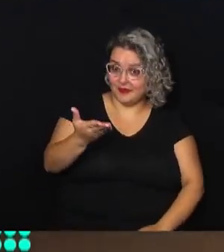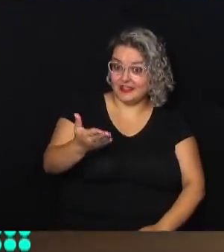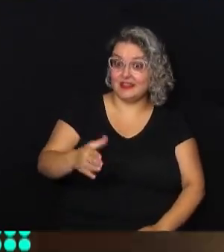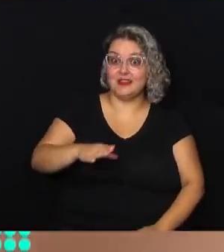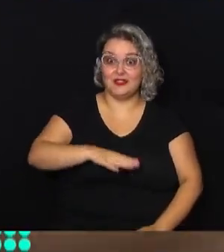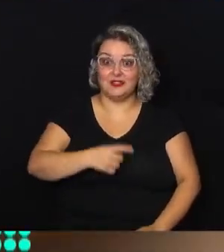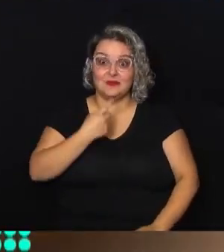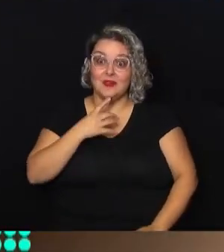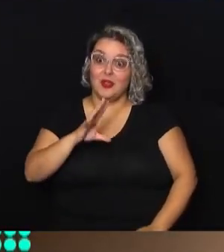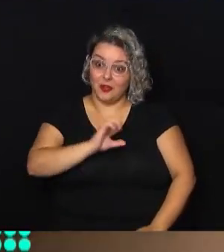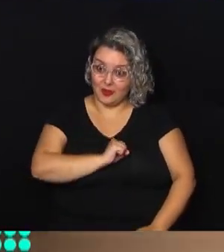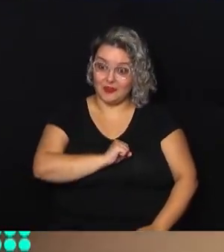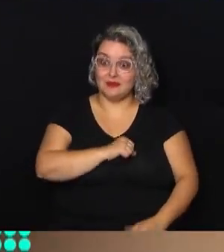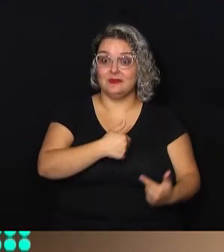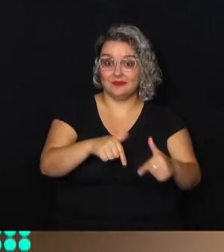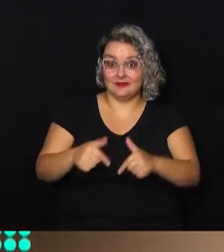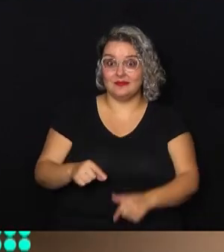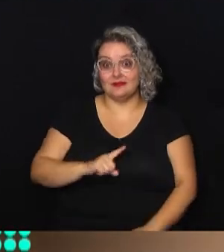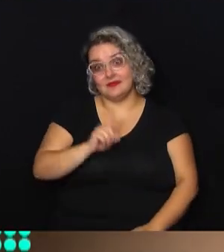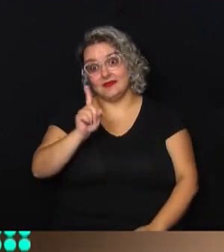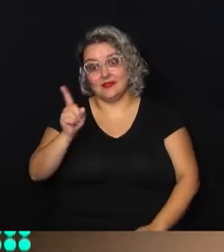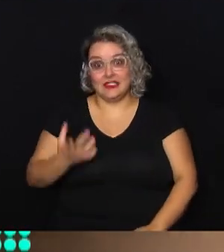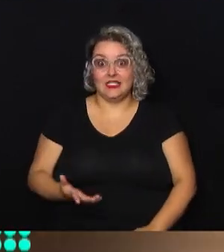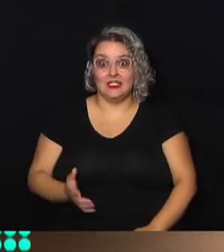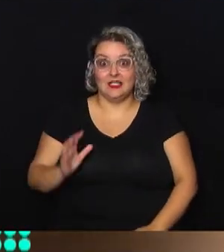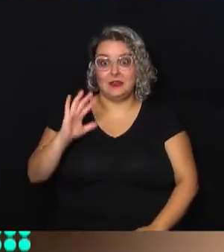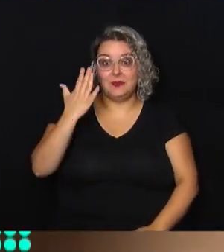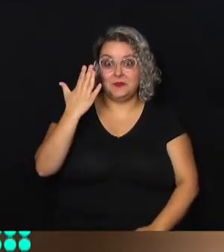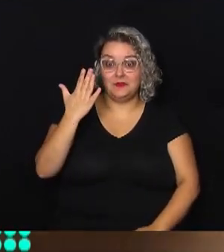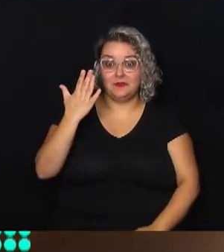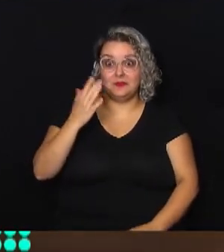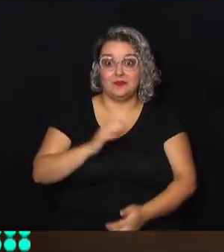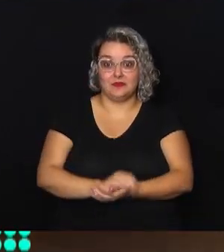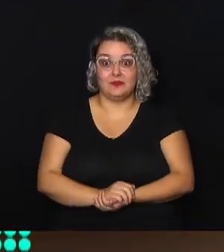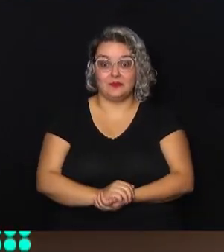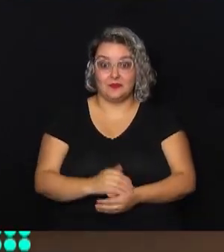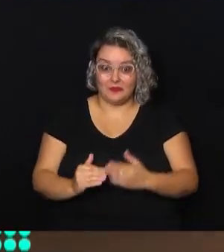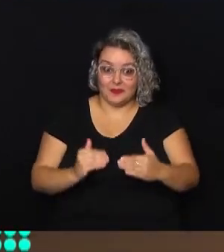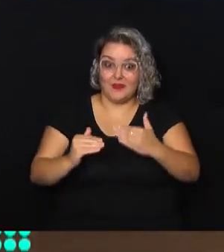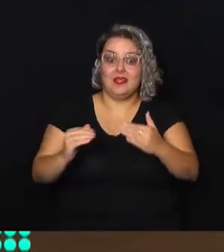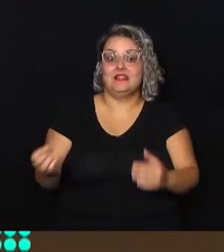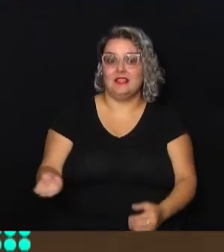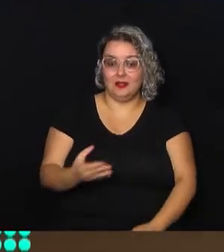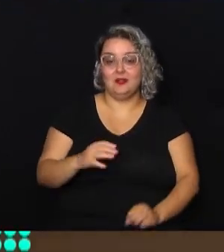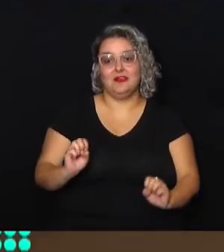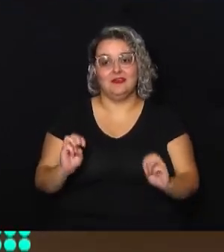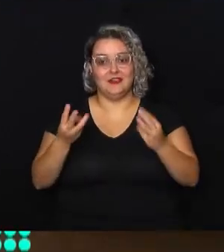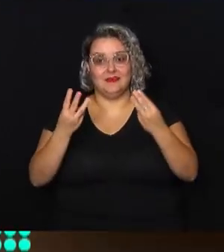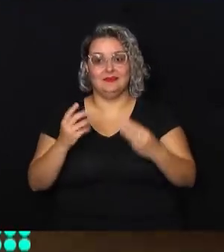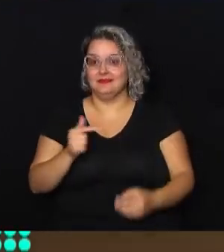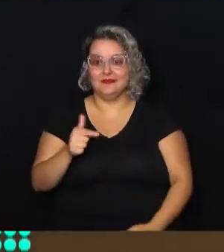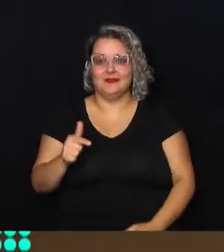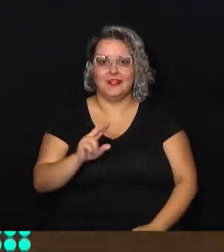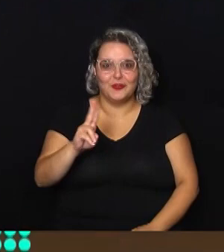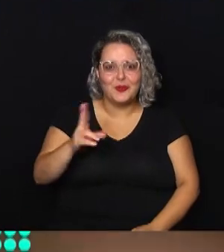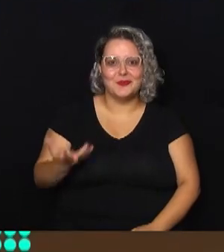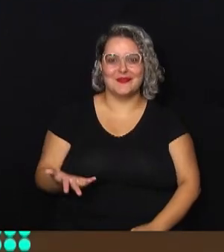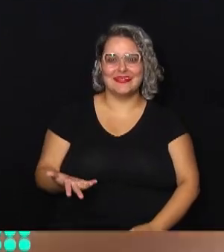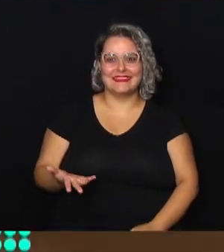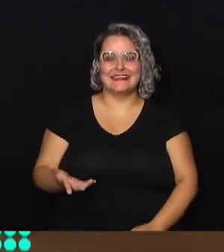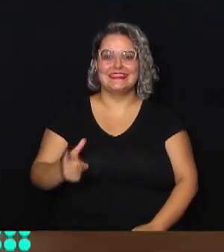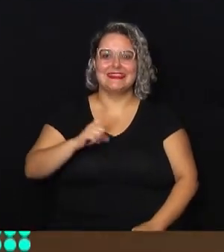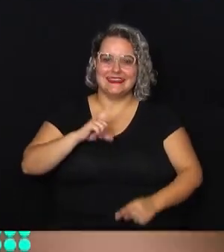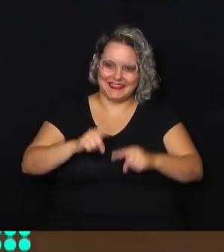do meu trabalho, vai lá ver acontecendo a construção desse novo show, que eu ainda não tenho nome, mas eu tenho muito material